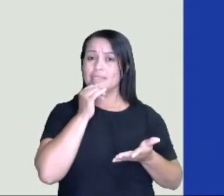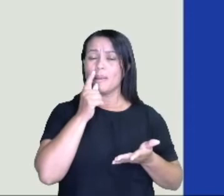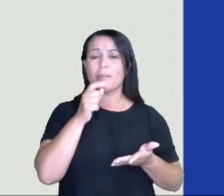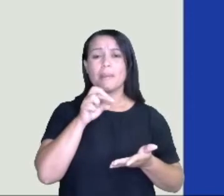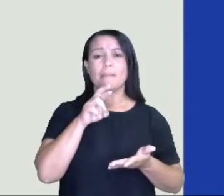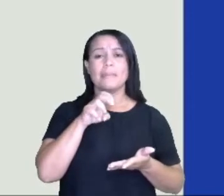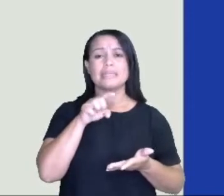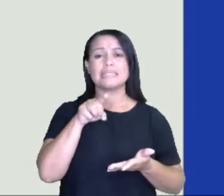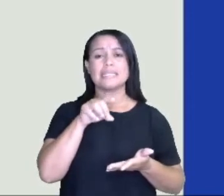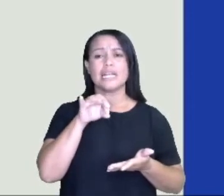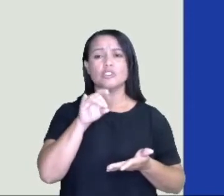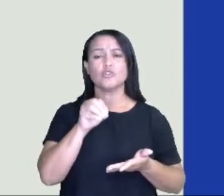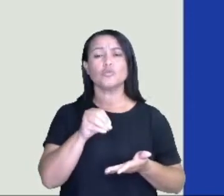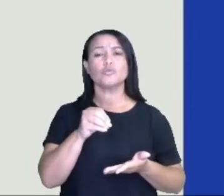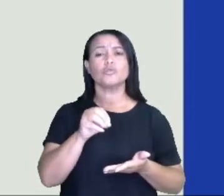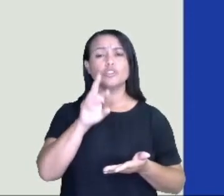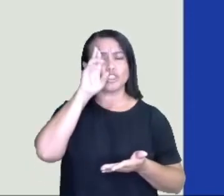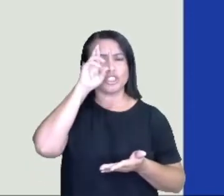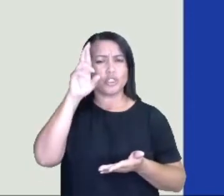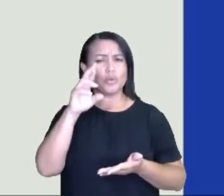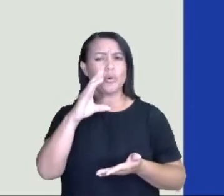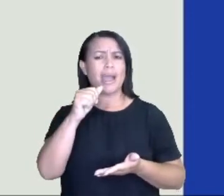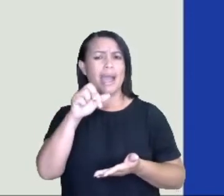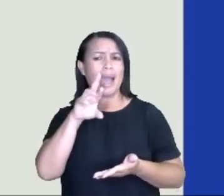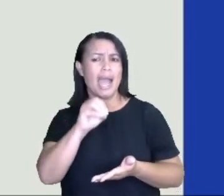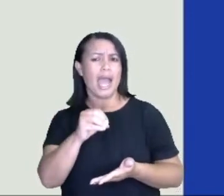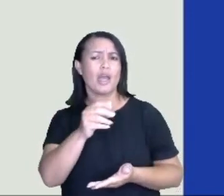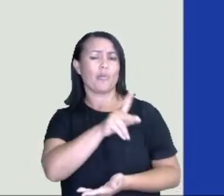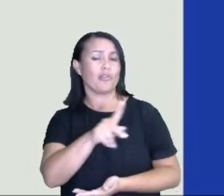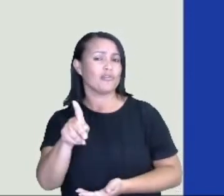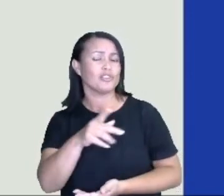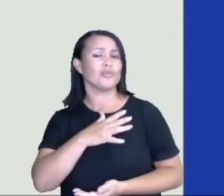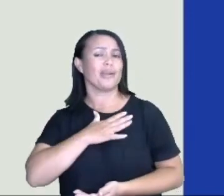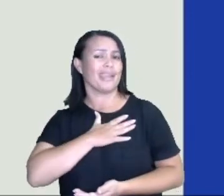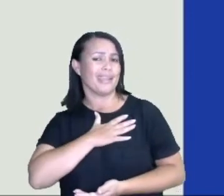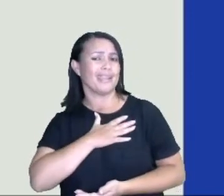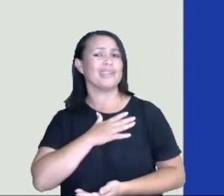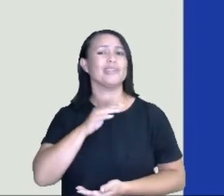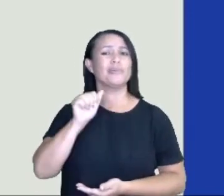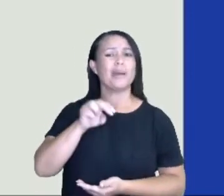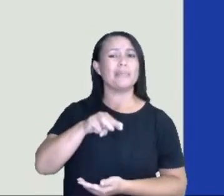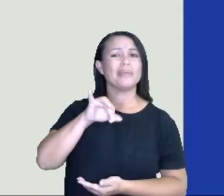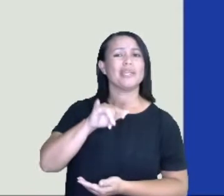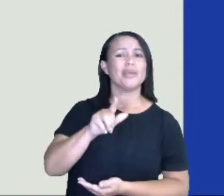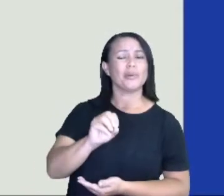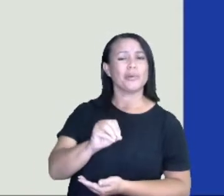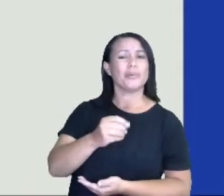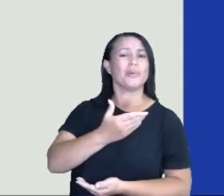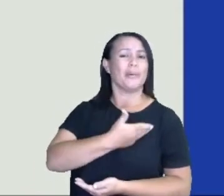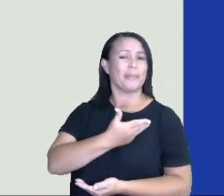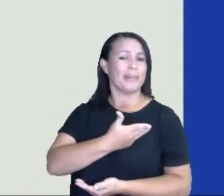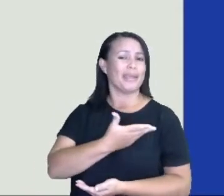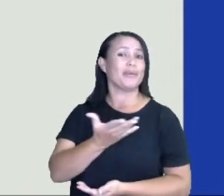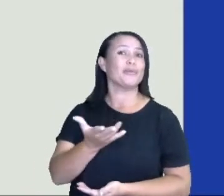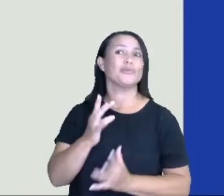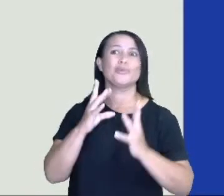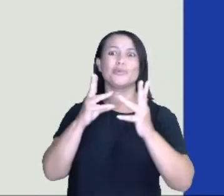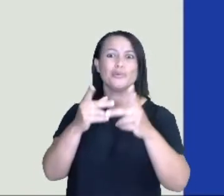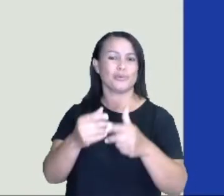Prezado diretor, caro professor, querido amigo, todos eles são escritos com a